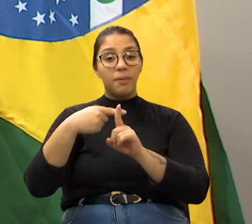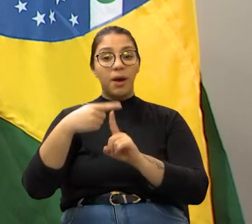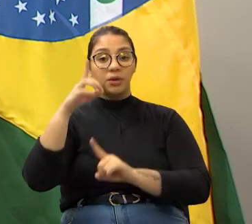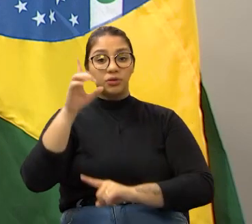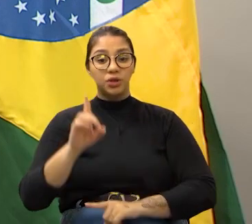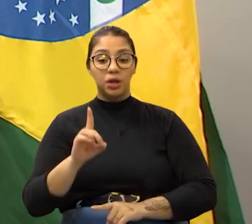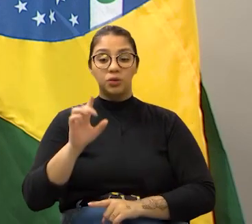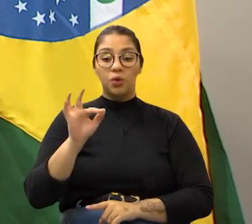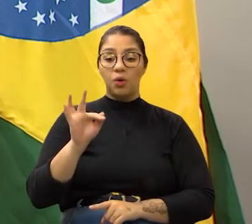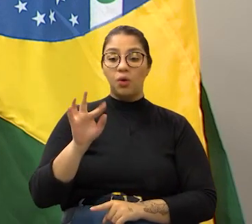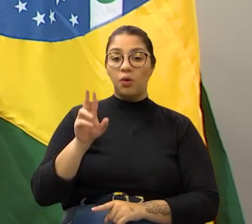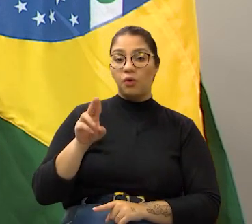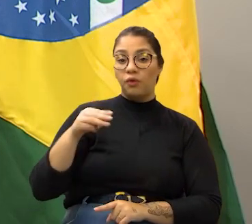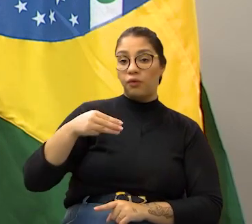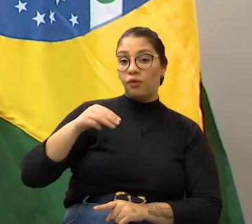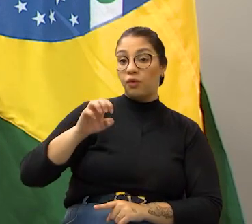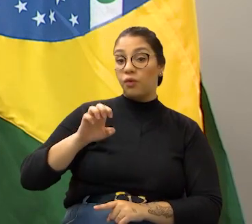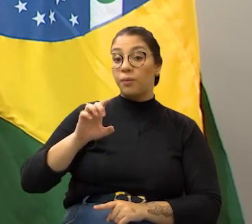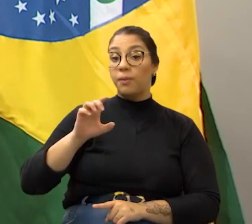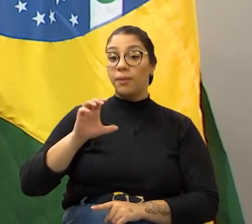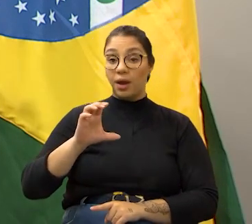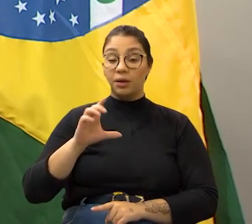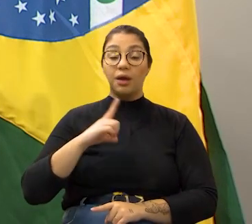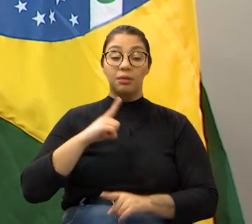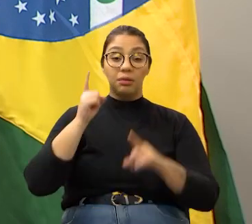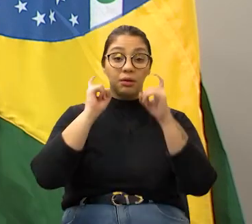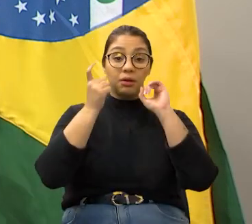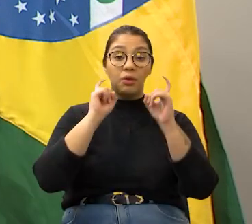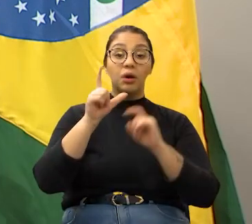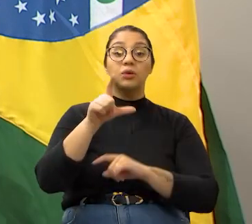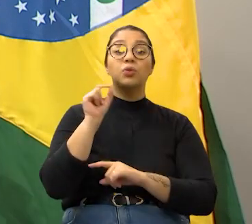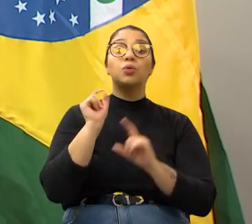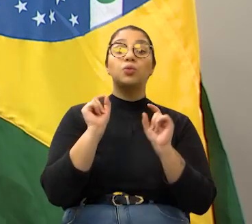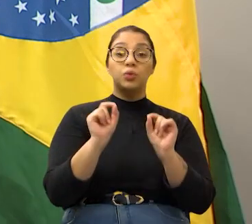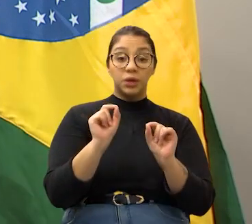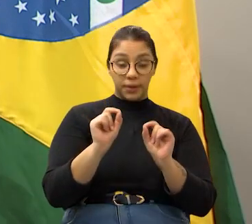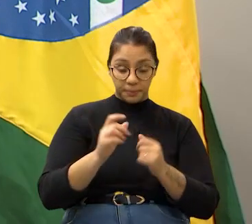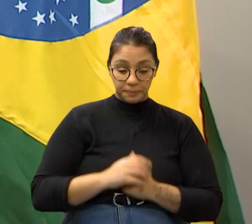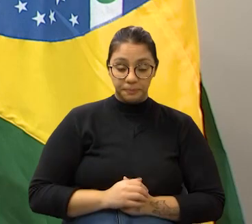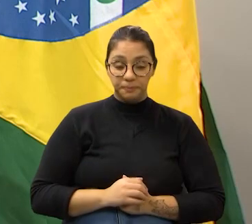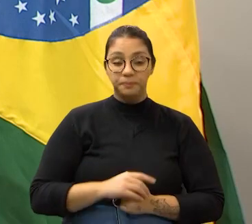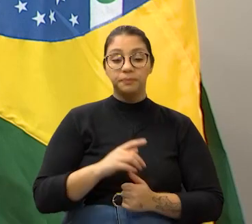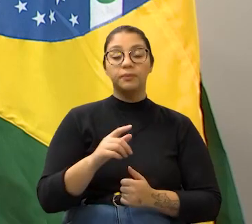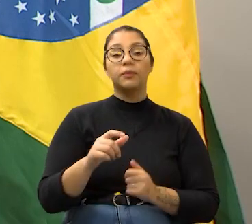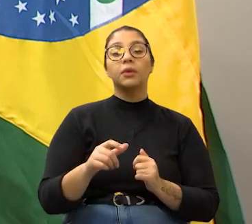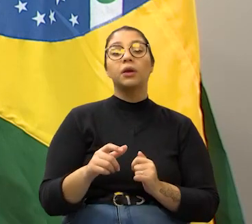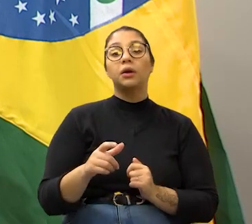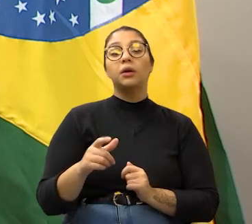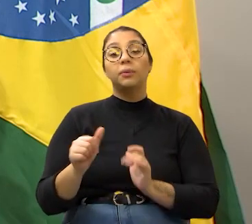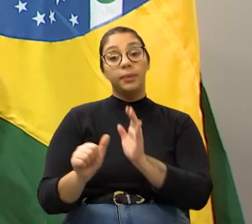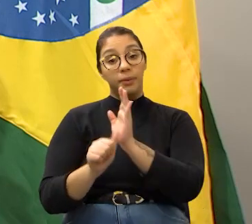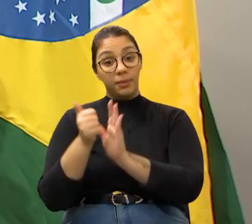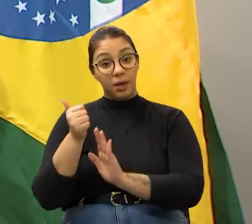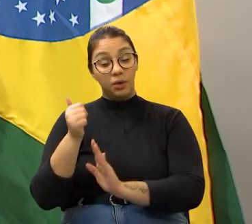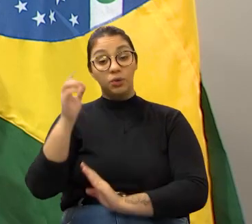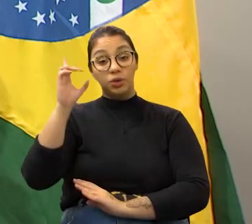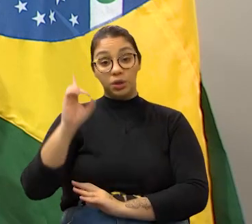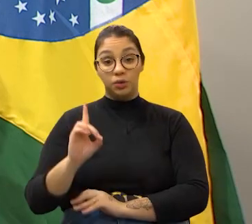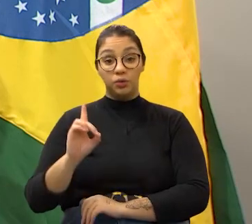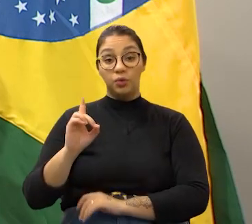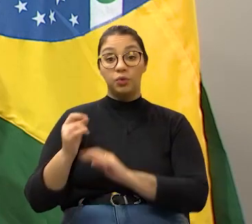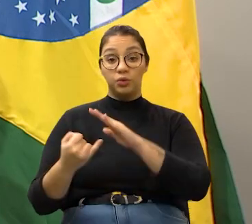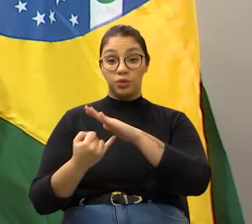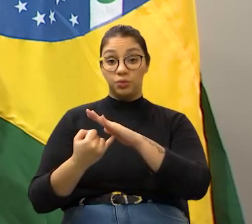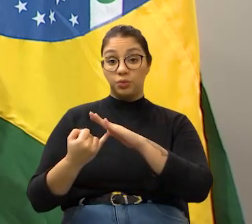o diretor da FUMEC, e dessa reunião ficou decidido o seguinte: primeiro o diretor, o Eberval,